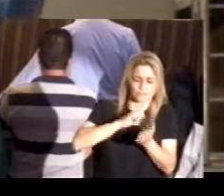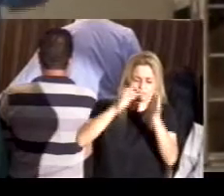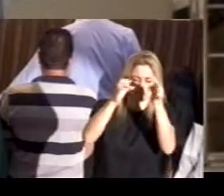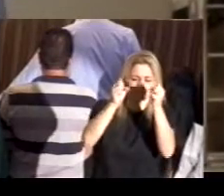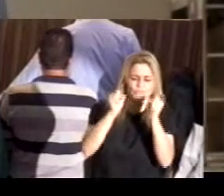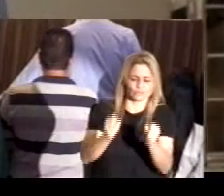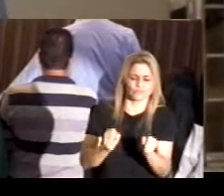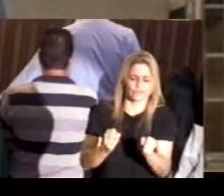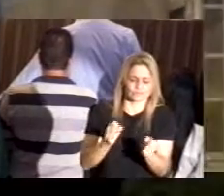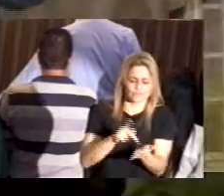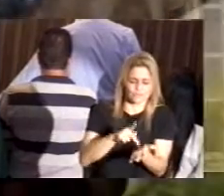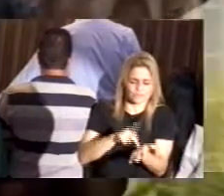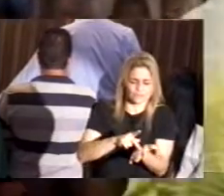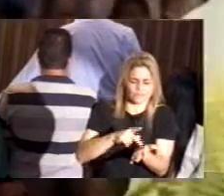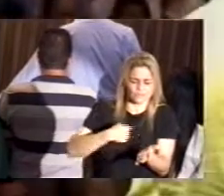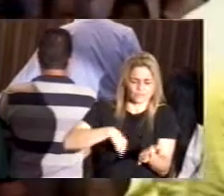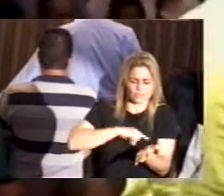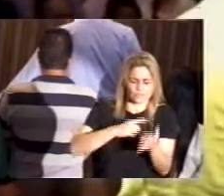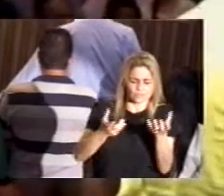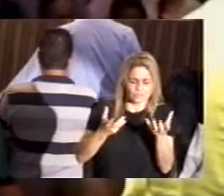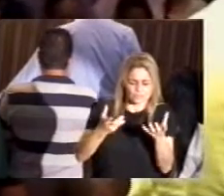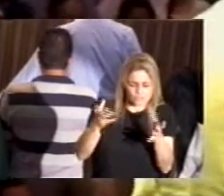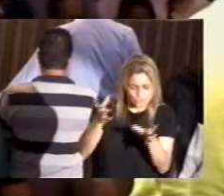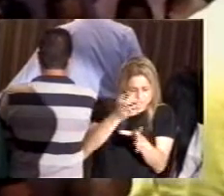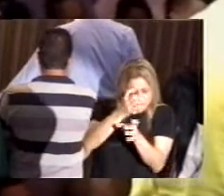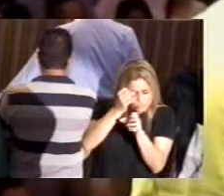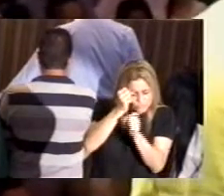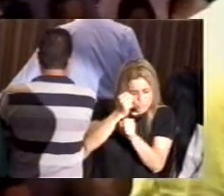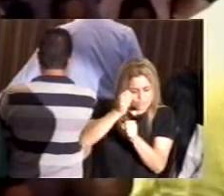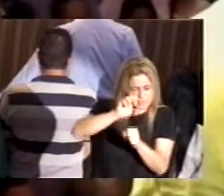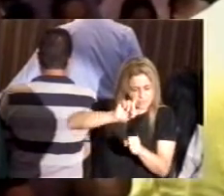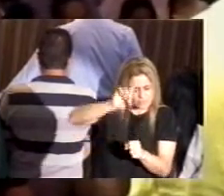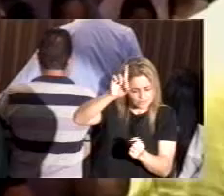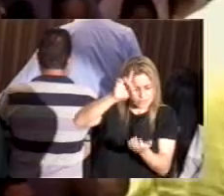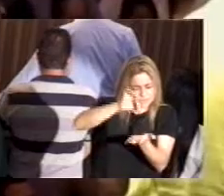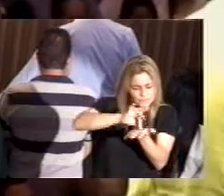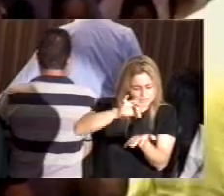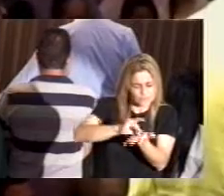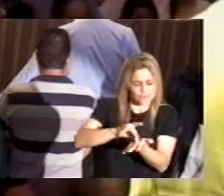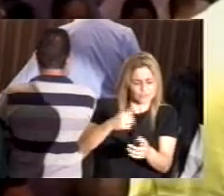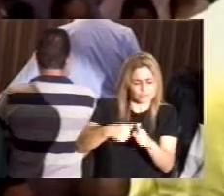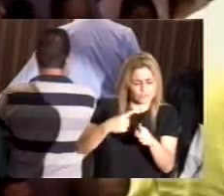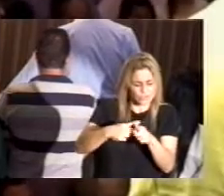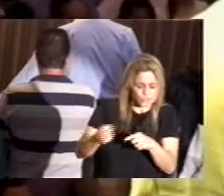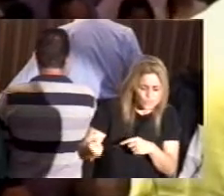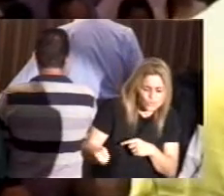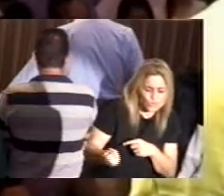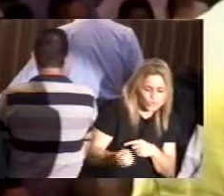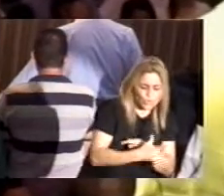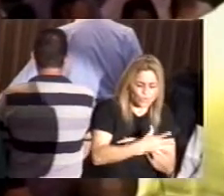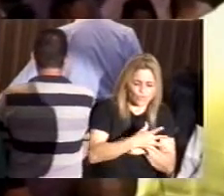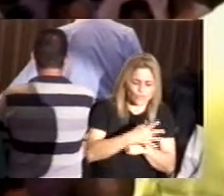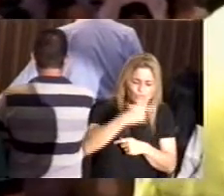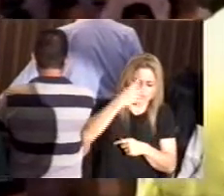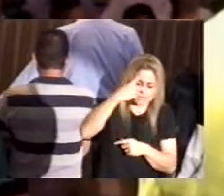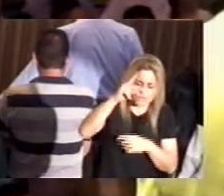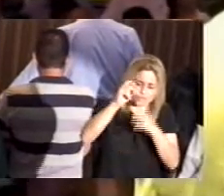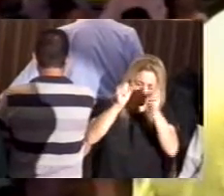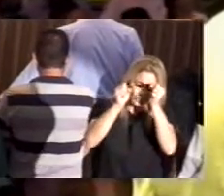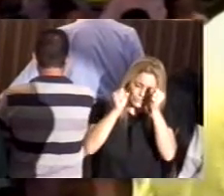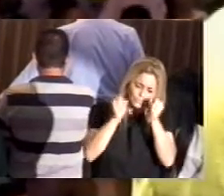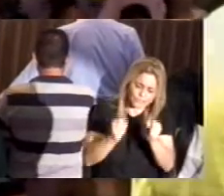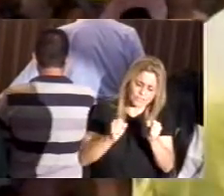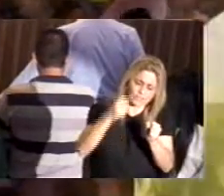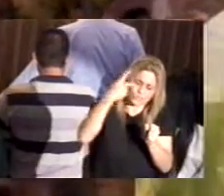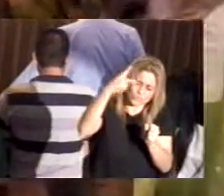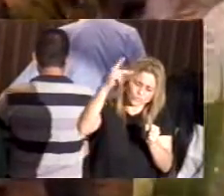Senhor, confirma essa palavra na vida desses teus filhos, e que algo novo do teu poder, da tua